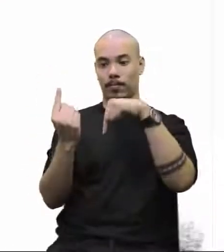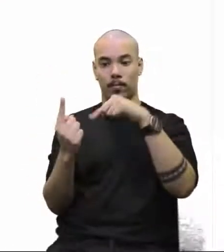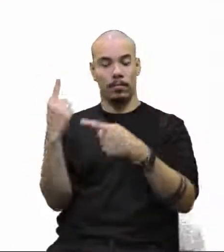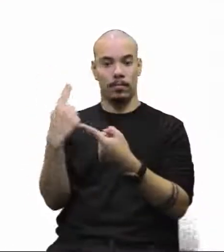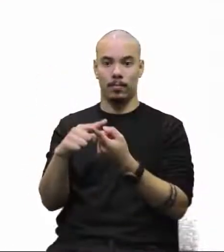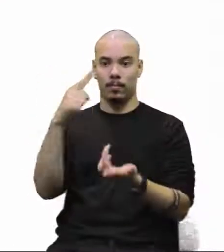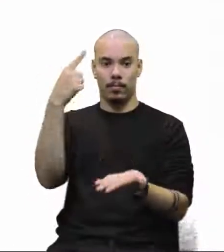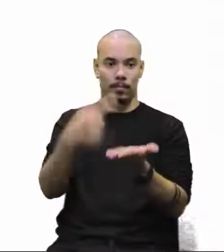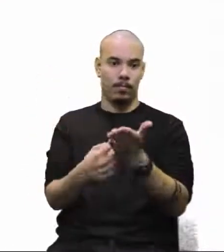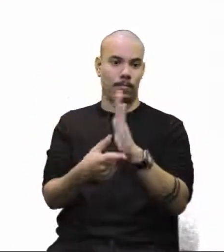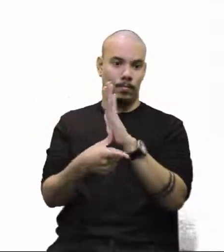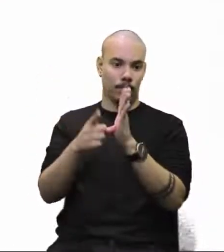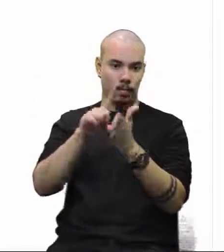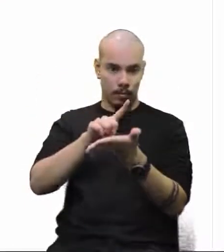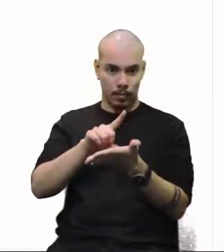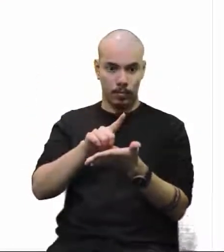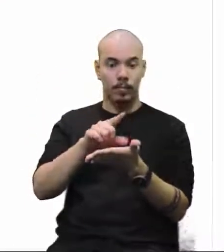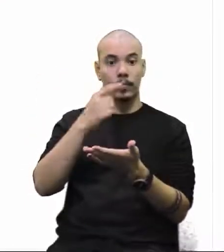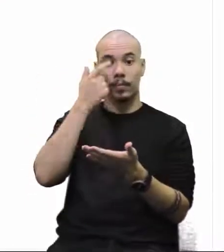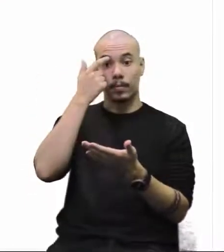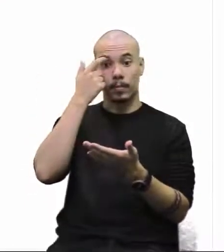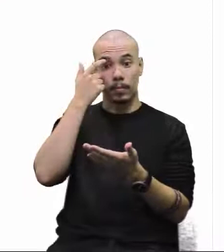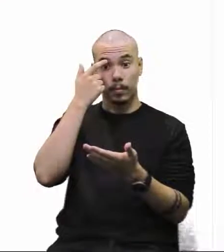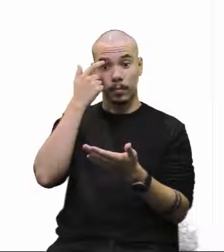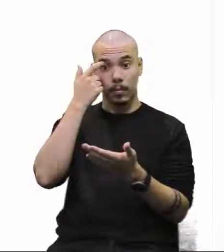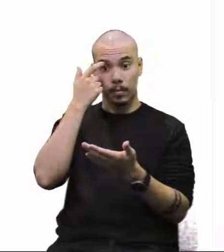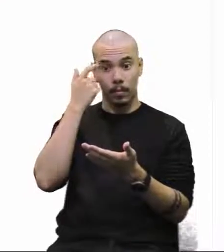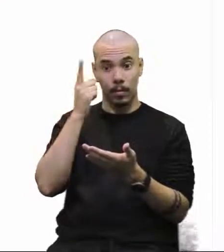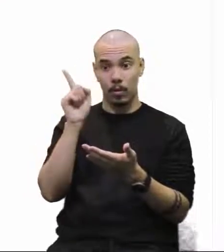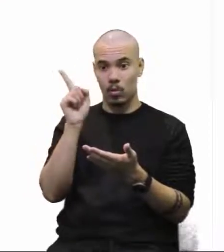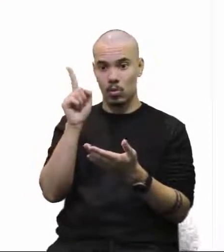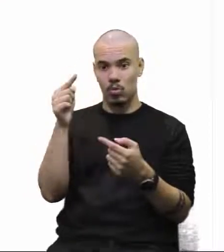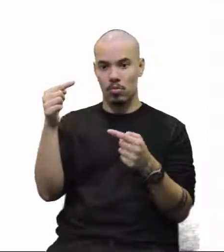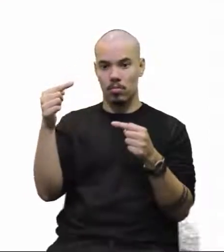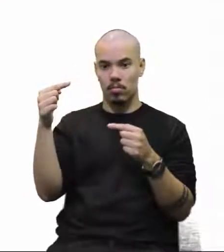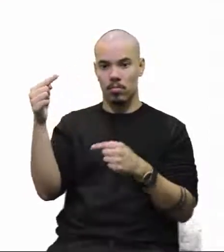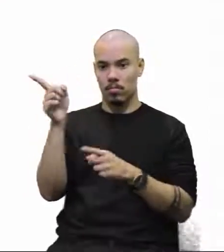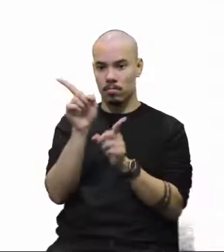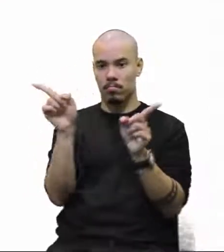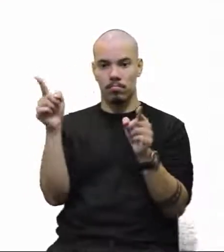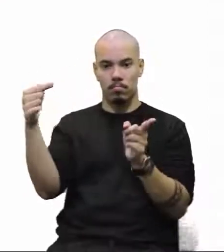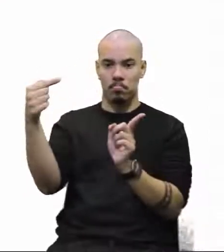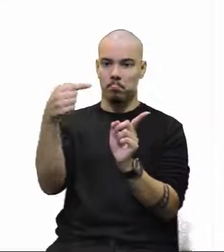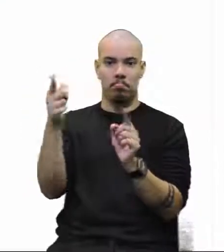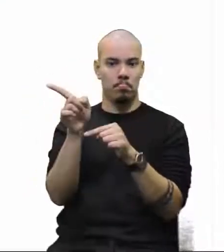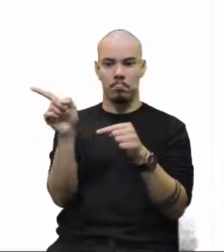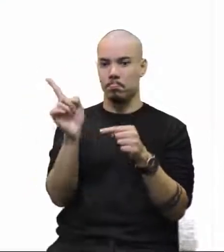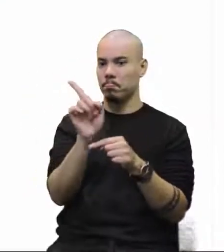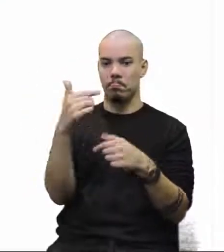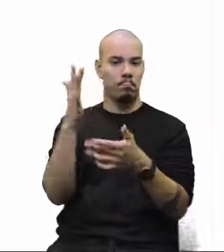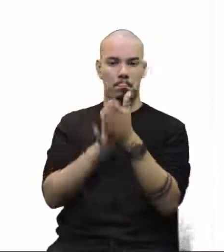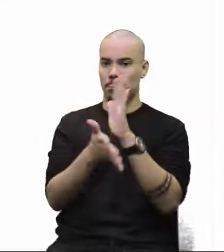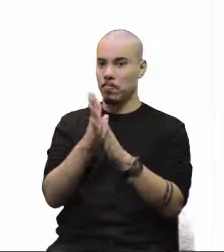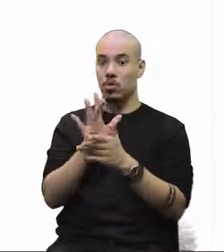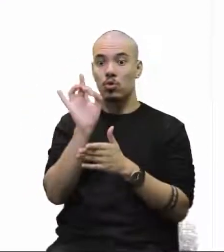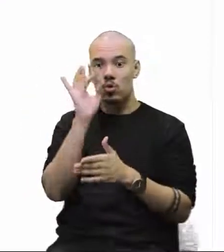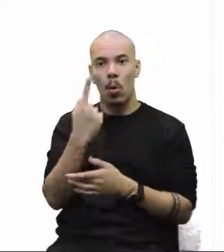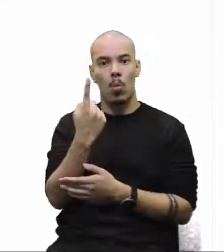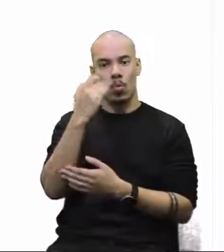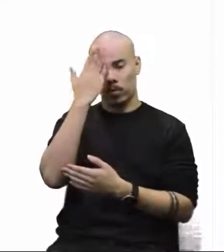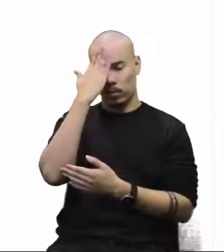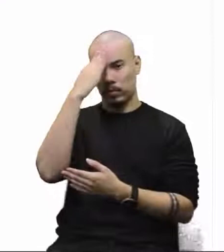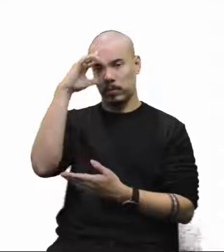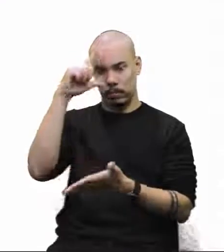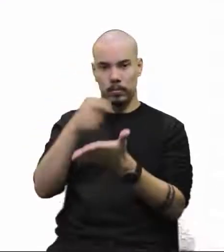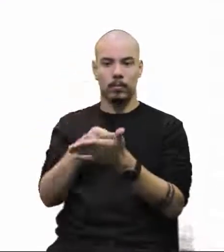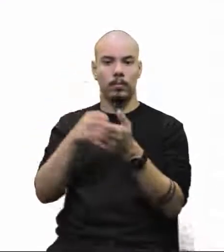convencional. Esses 2 aqui não vão influenciar em nada. Isso aqui, ó, que está passando, não vai influenciar. Só quem vai influenciar ali, que